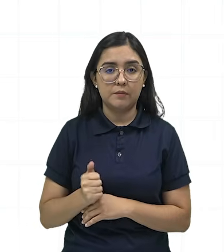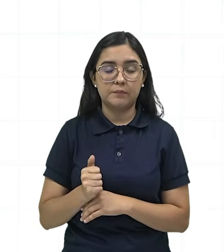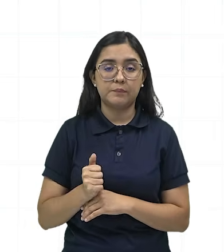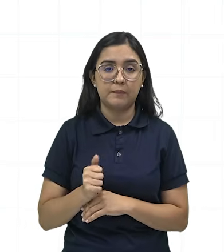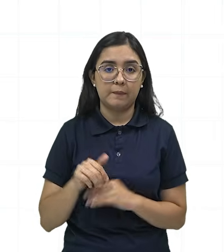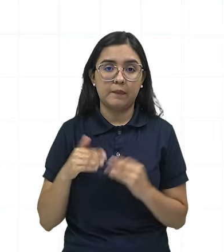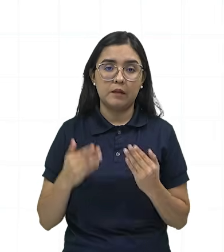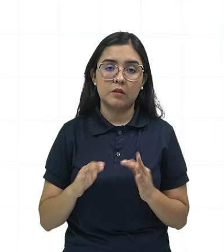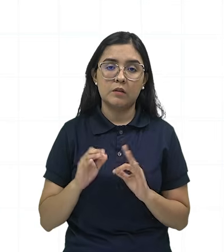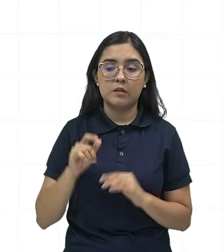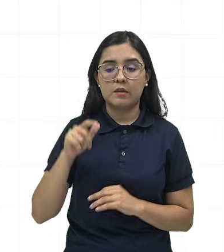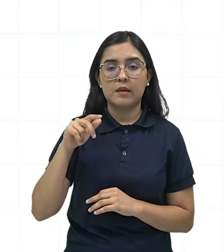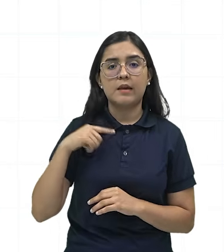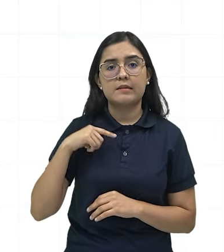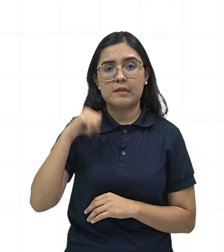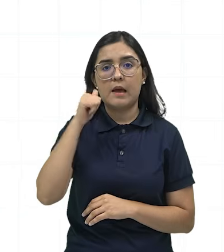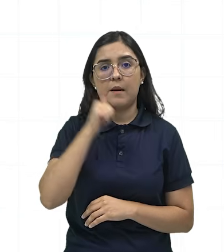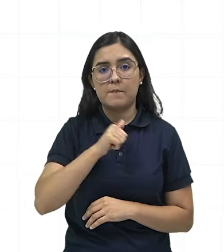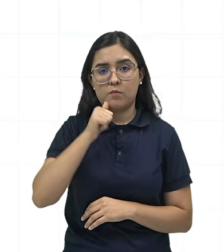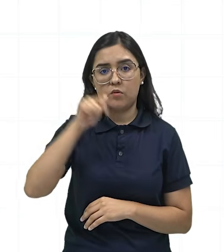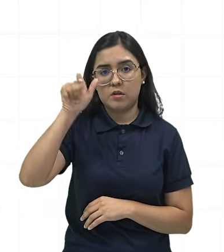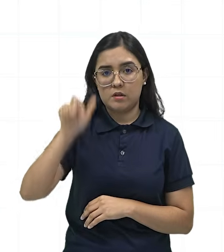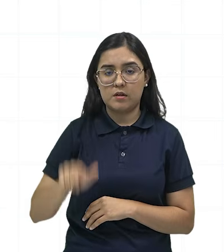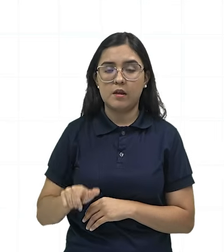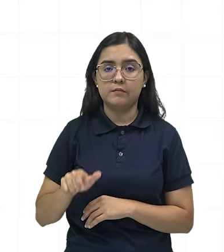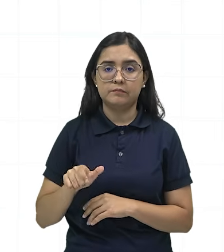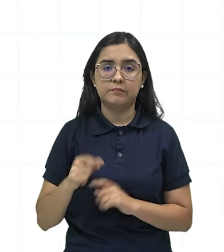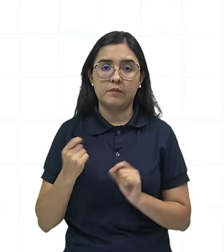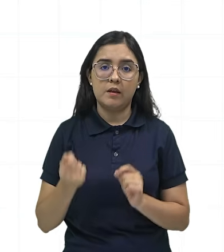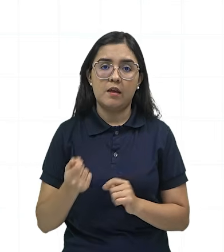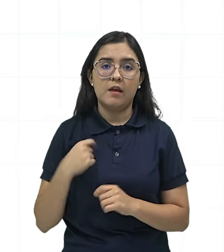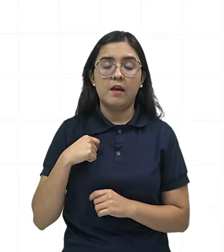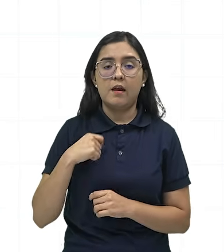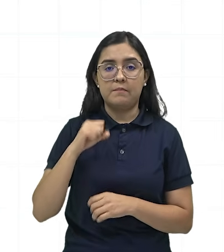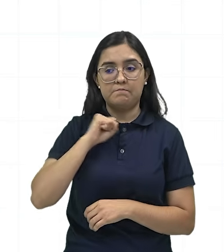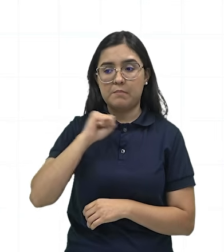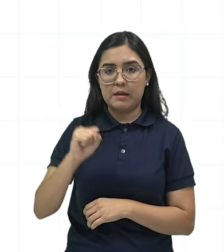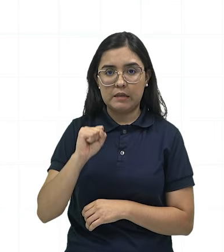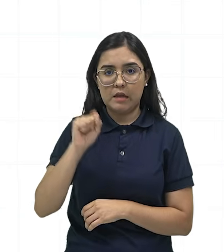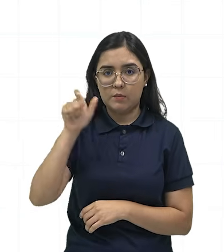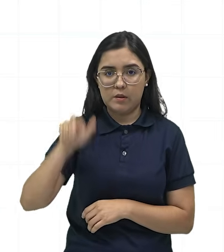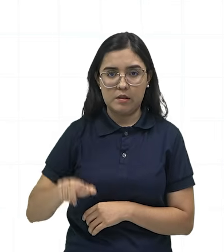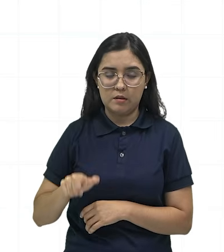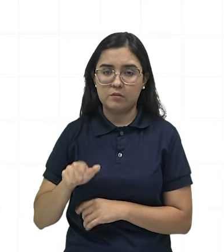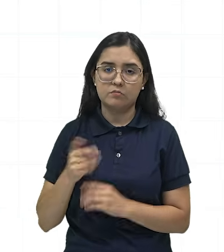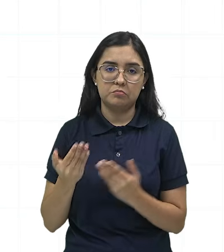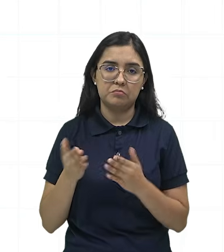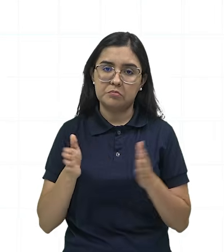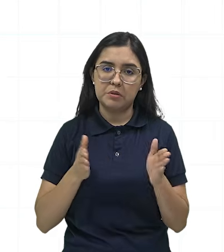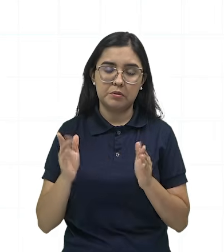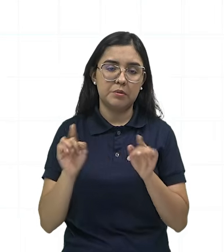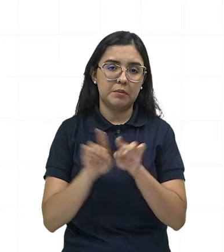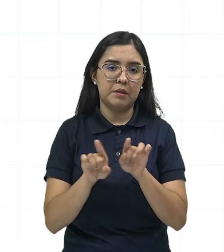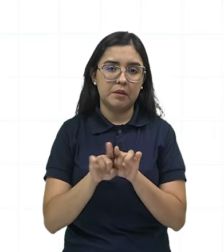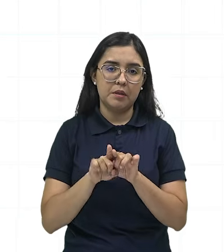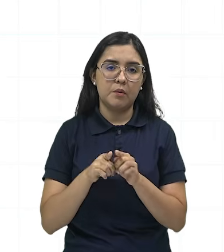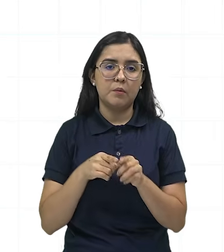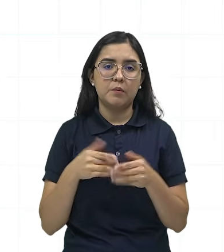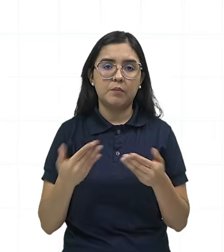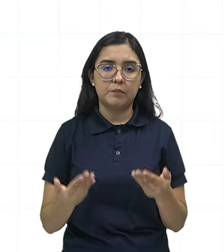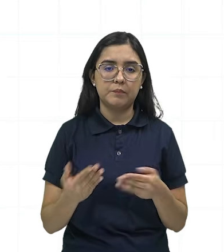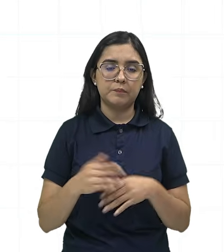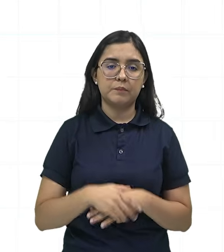essa mulher foi morta nesse período, né? E aí tem o momento, ó, no momento